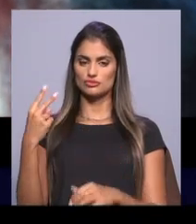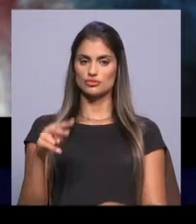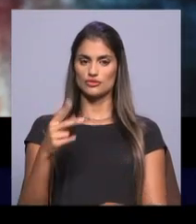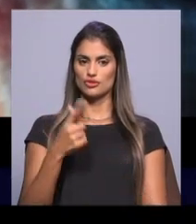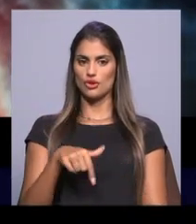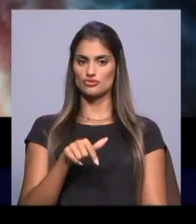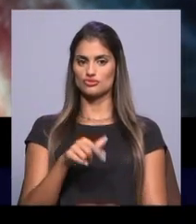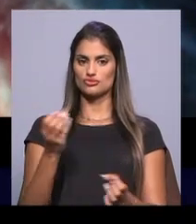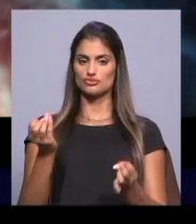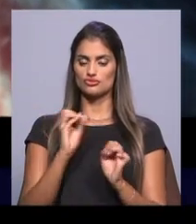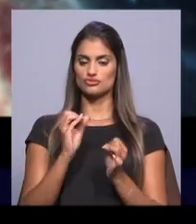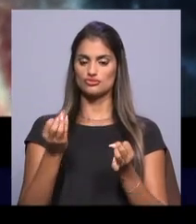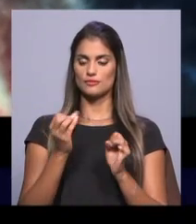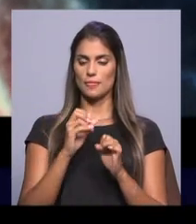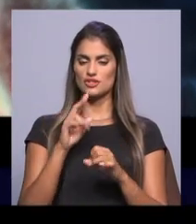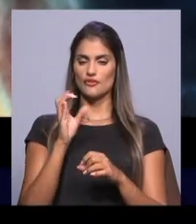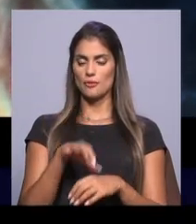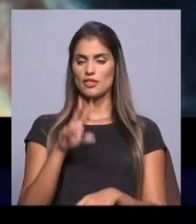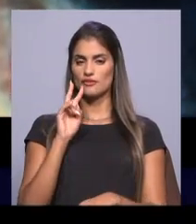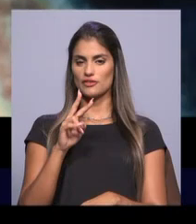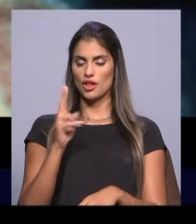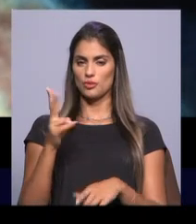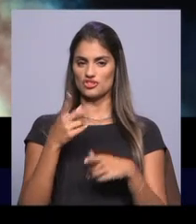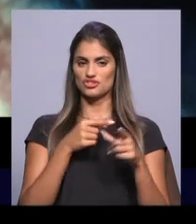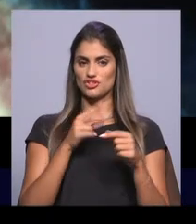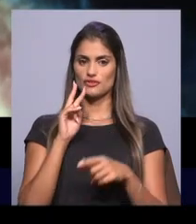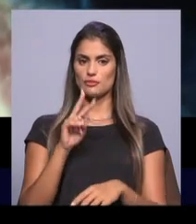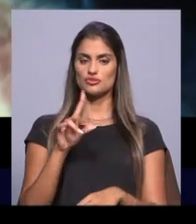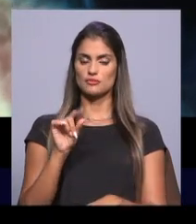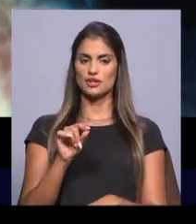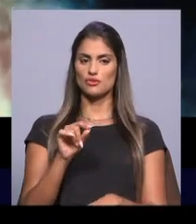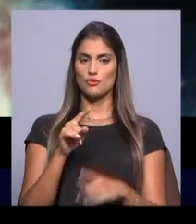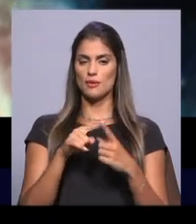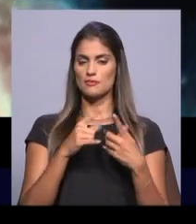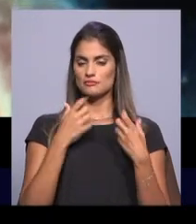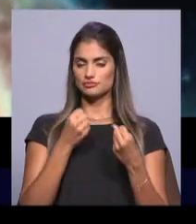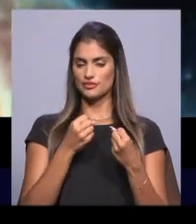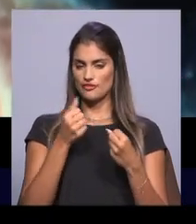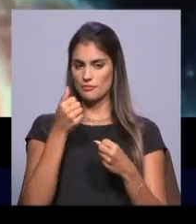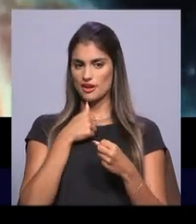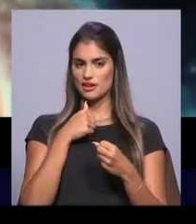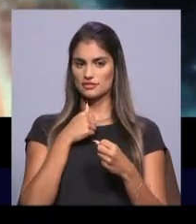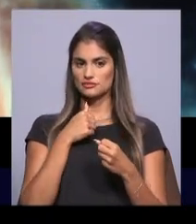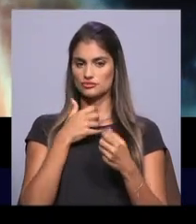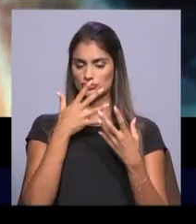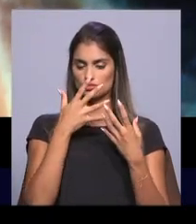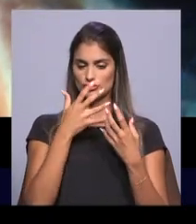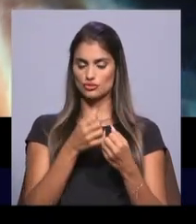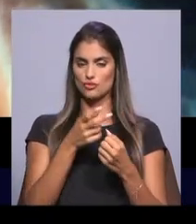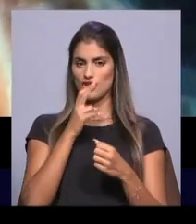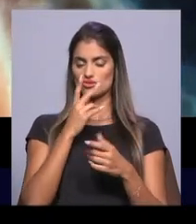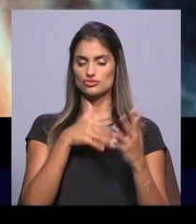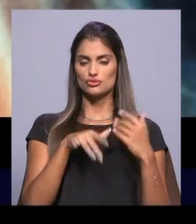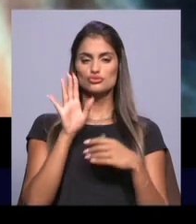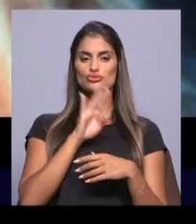não tínhamos esta maneira de ver estas duas estrelas. E vemos que uma está mais vermelha, isto é, está mais obscurecida com gás e poeira do